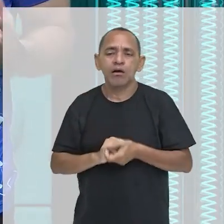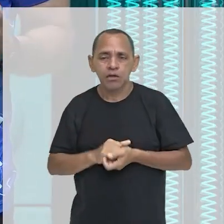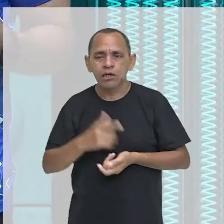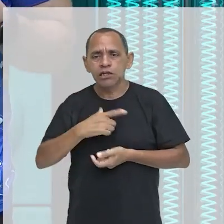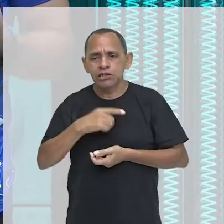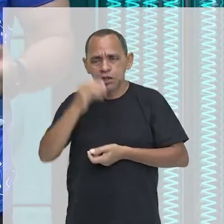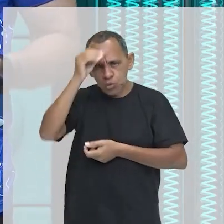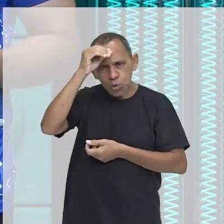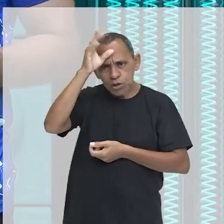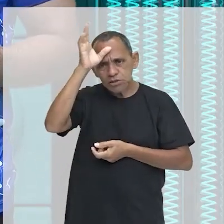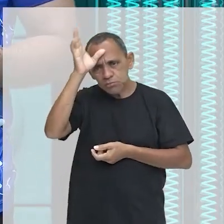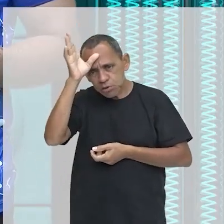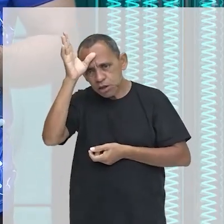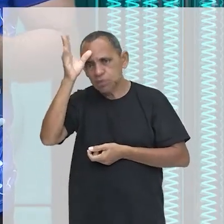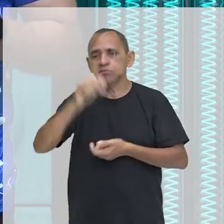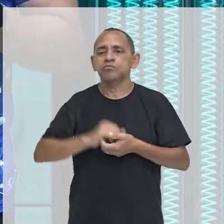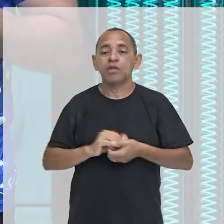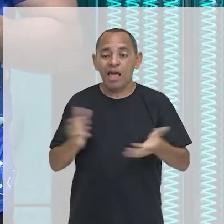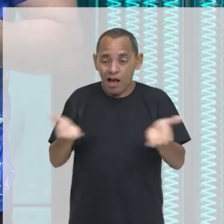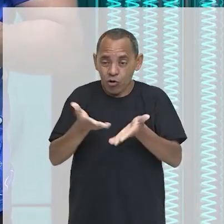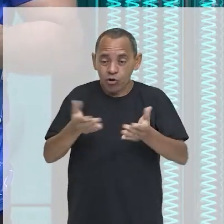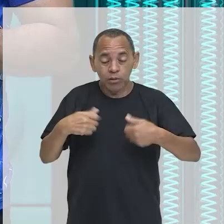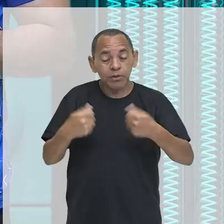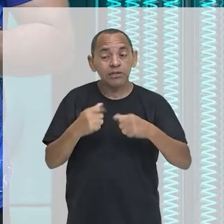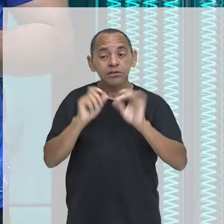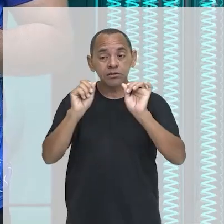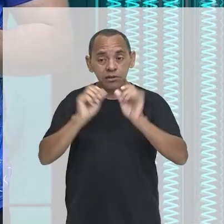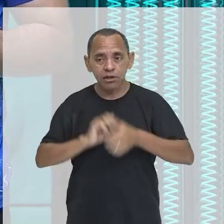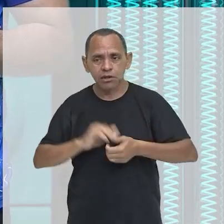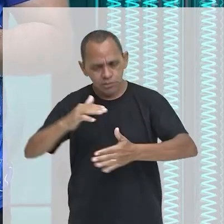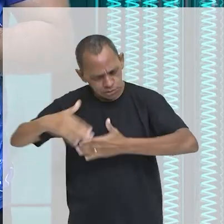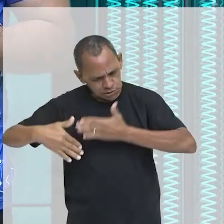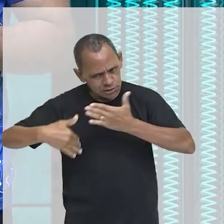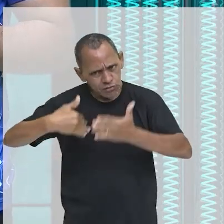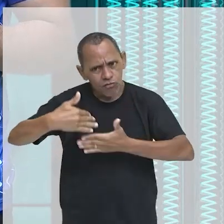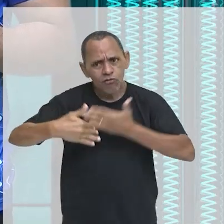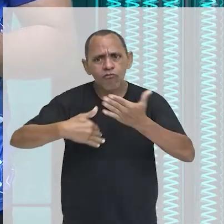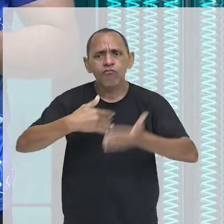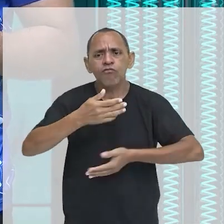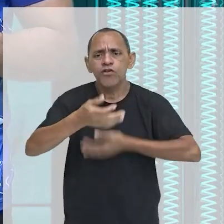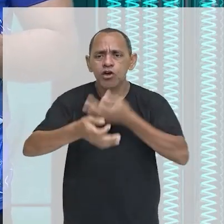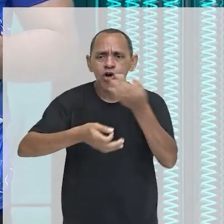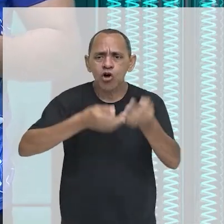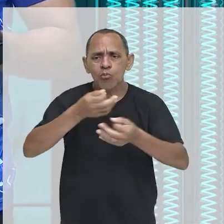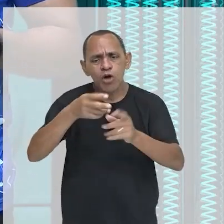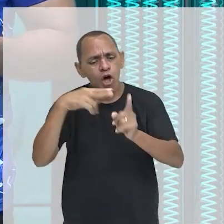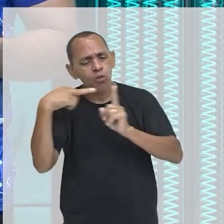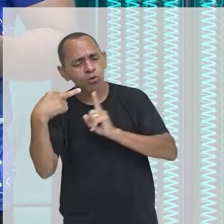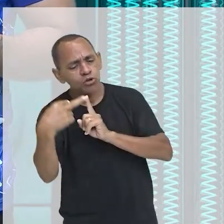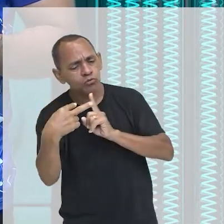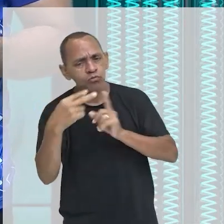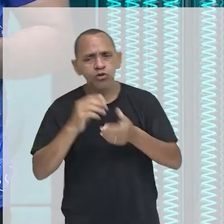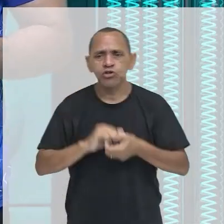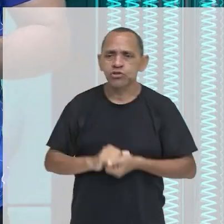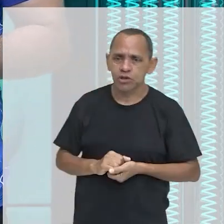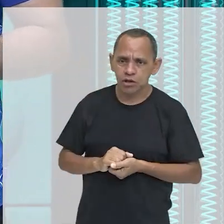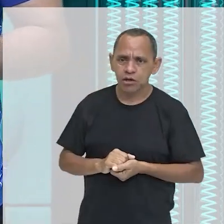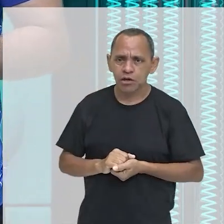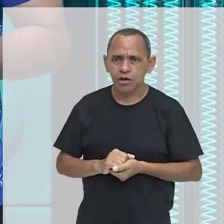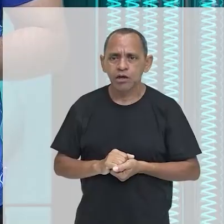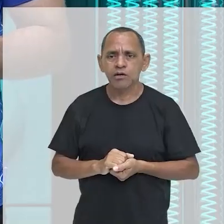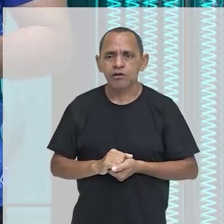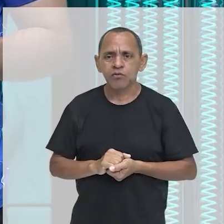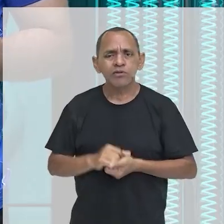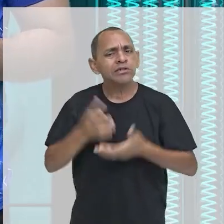e agora você vai desenvolver esses argumentos. Digamos que você é a favor de determinado ponto de vista. Agora você vai argumentar por que você